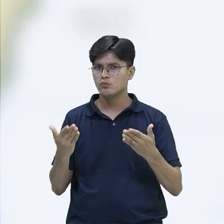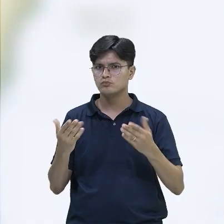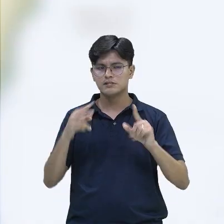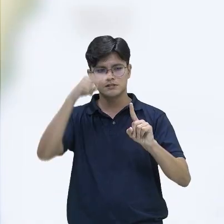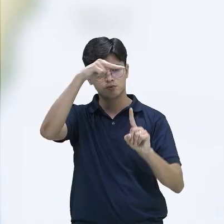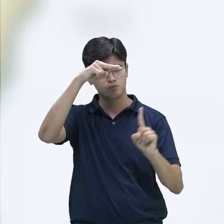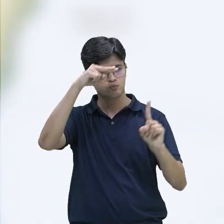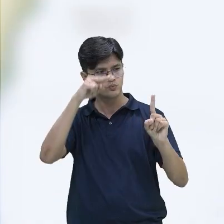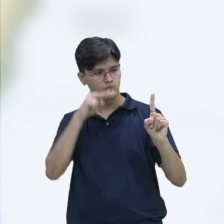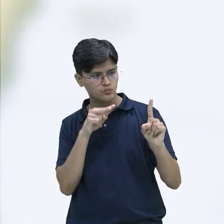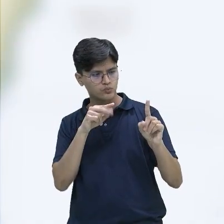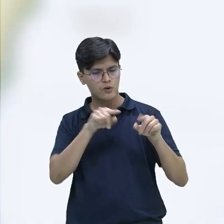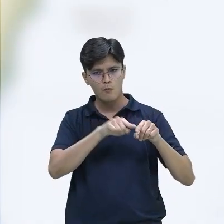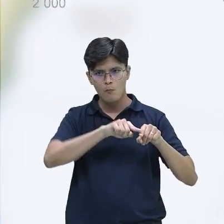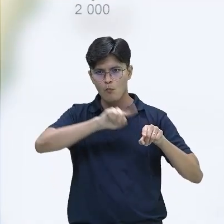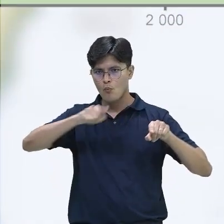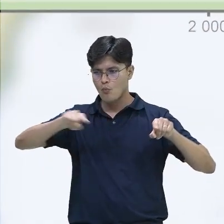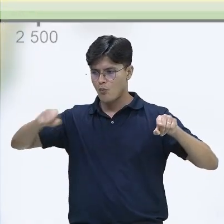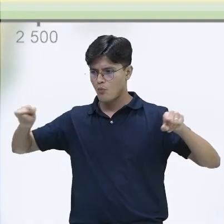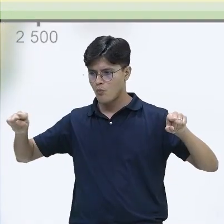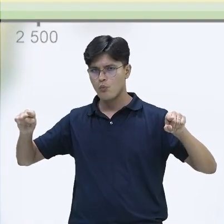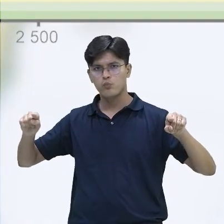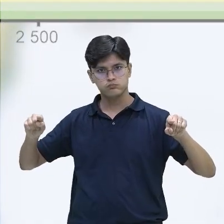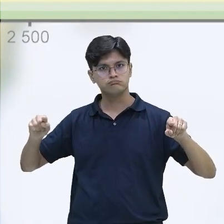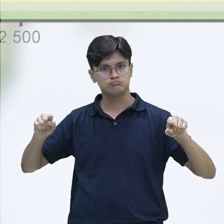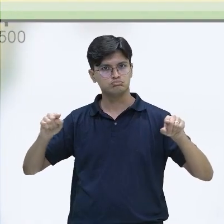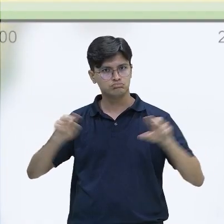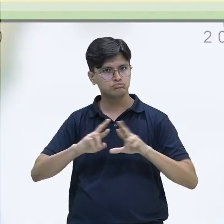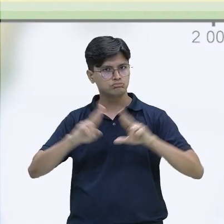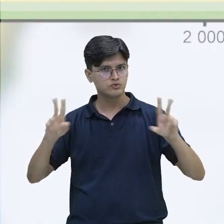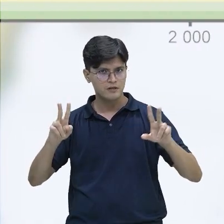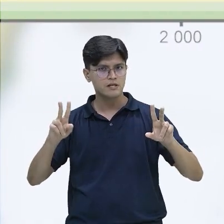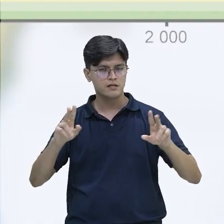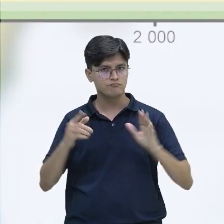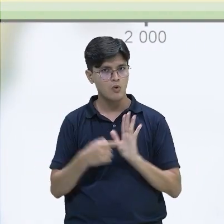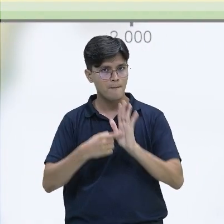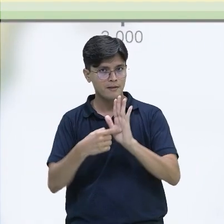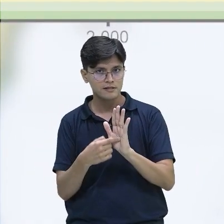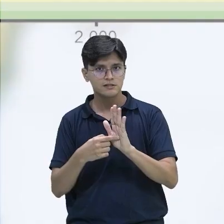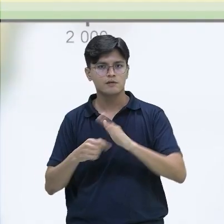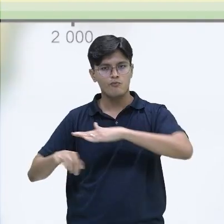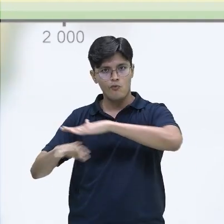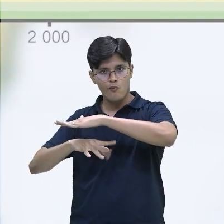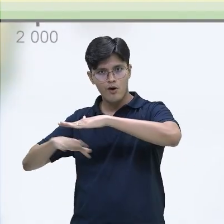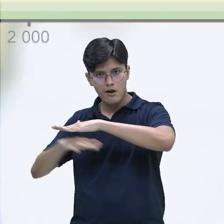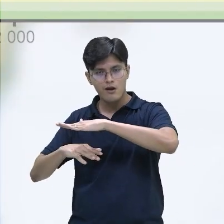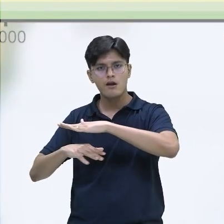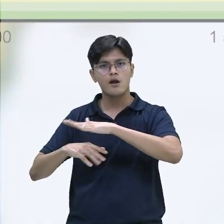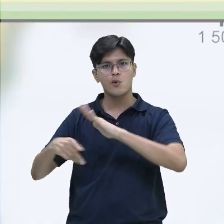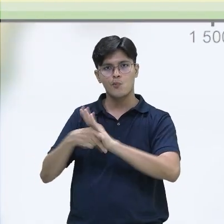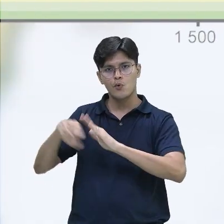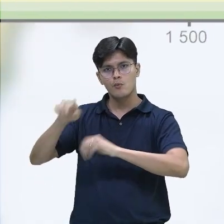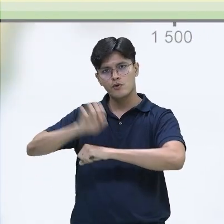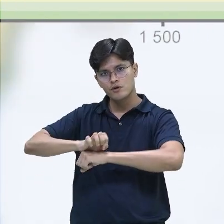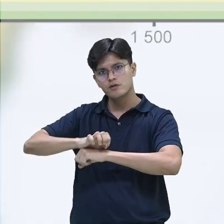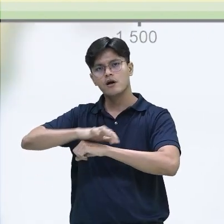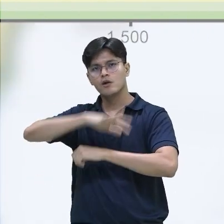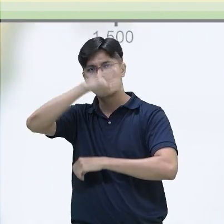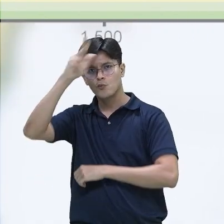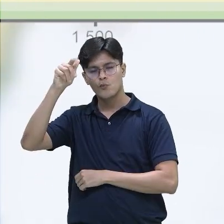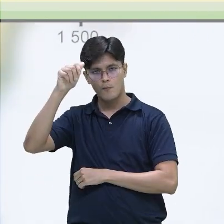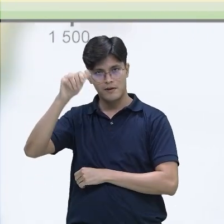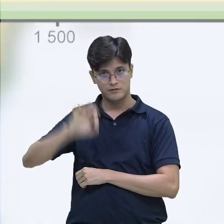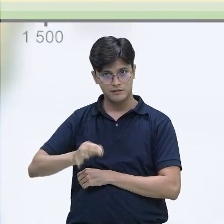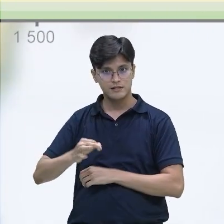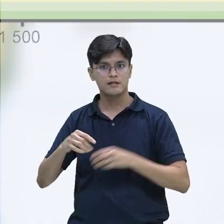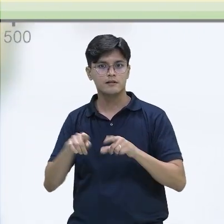que muda esse perfil topográfico com o Pantanal Mato-Grossense, e olha as ondulações aí, né? A Serra